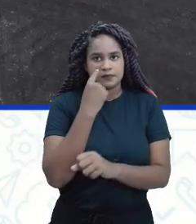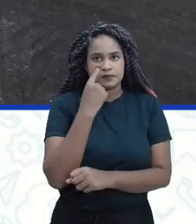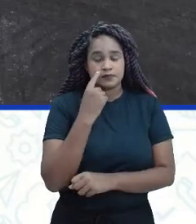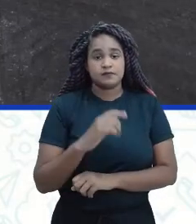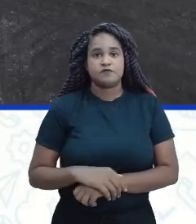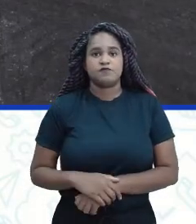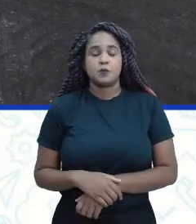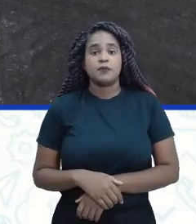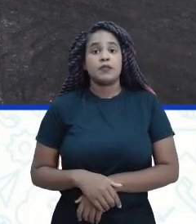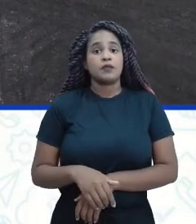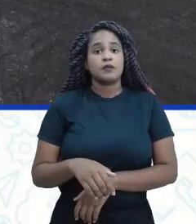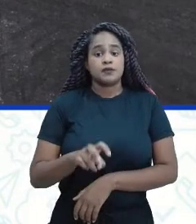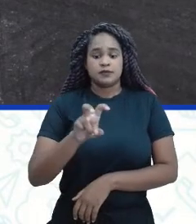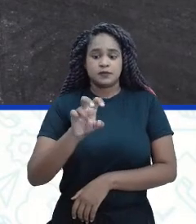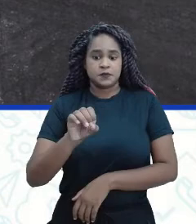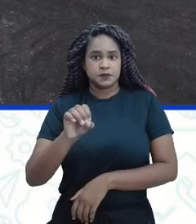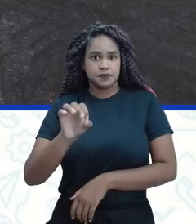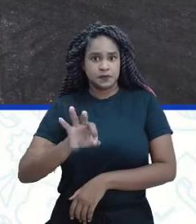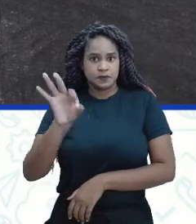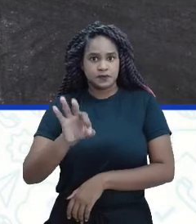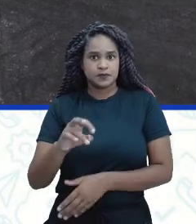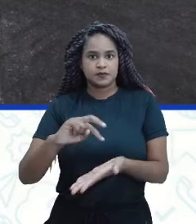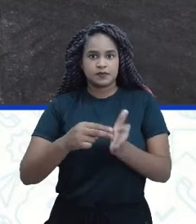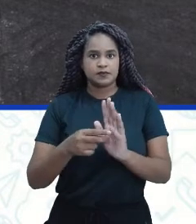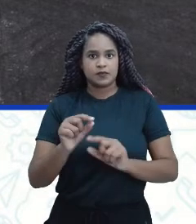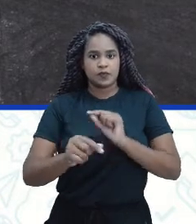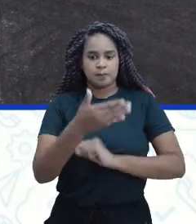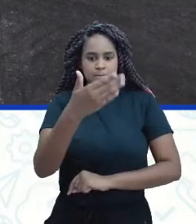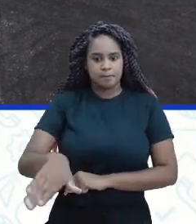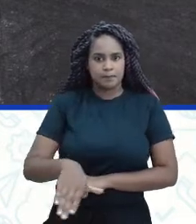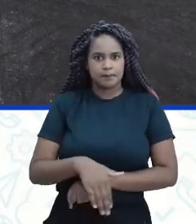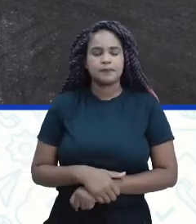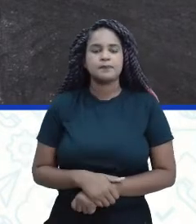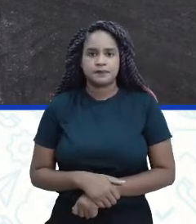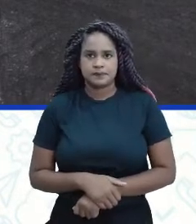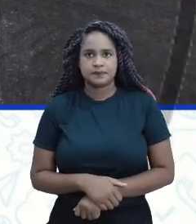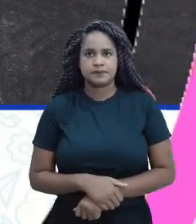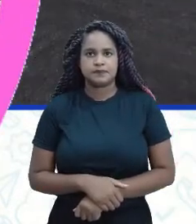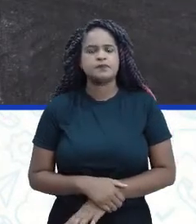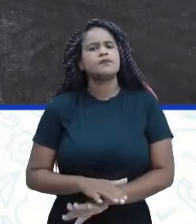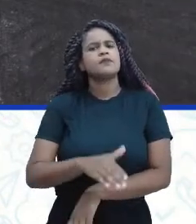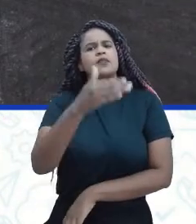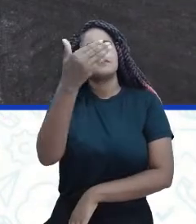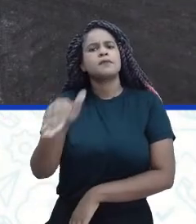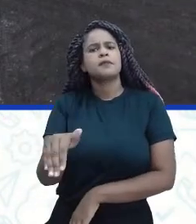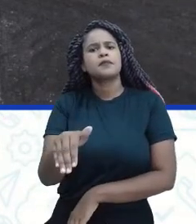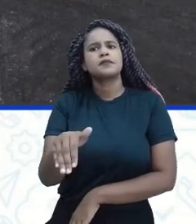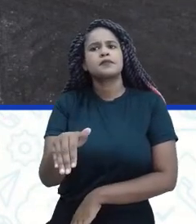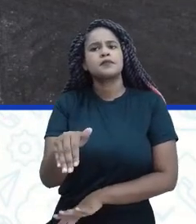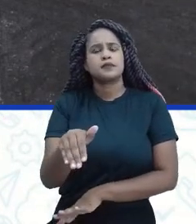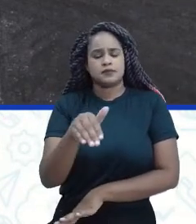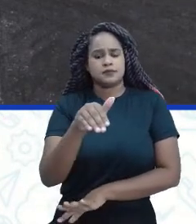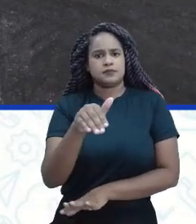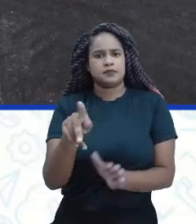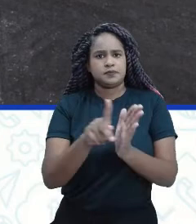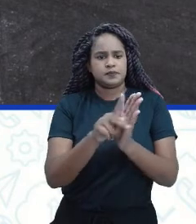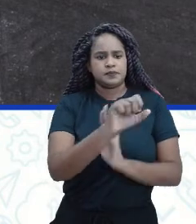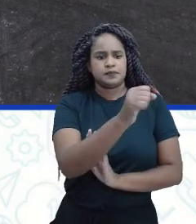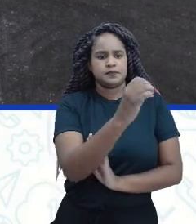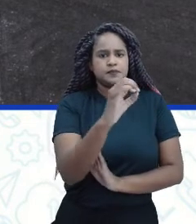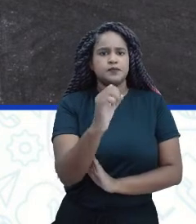E aí, 50% de 800 é metade. Fácil demais, professora. Metade de 800 vai me